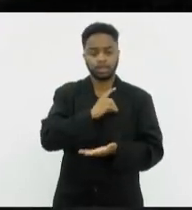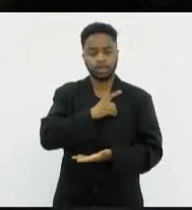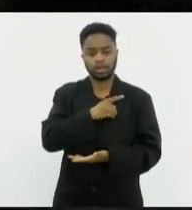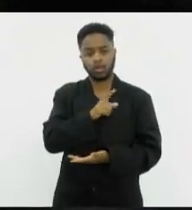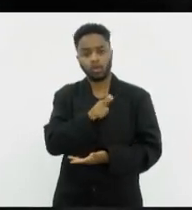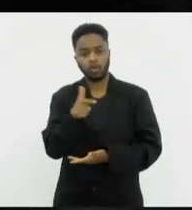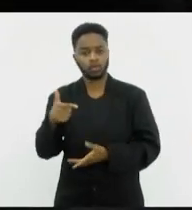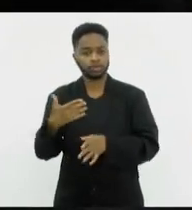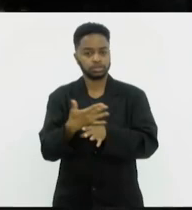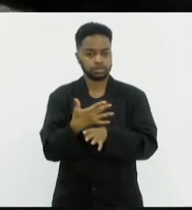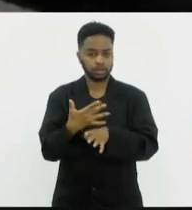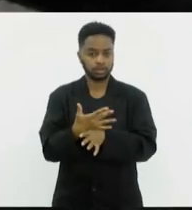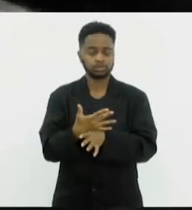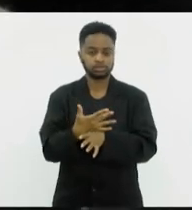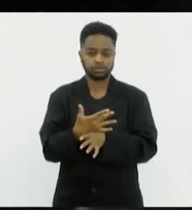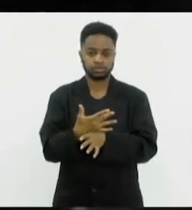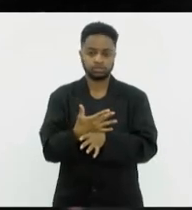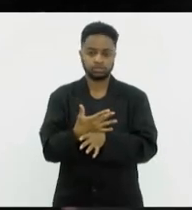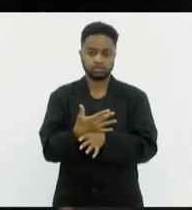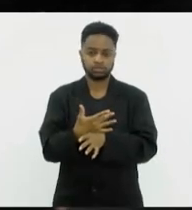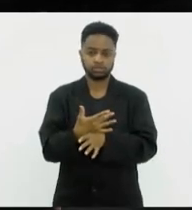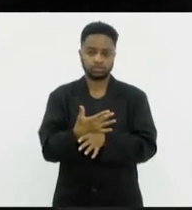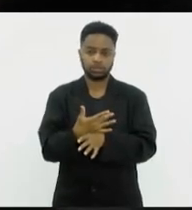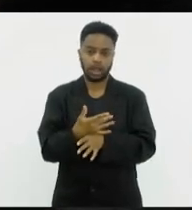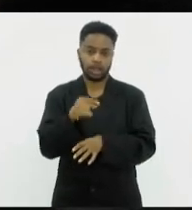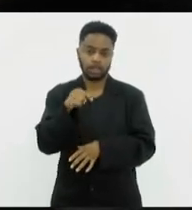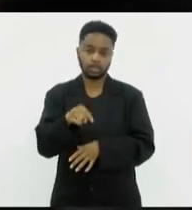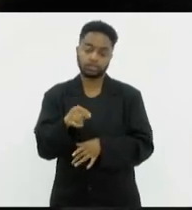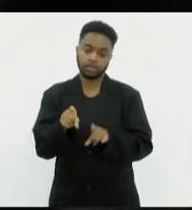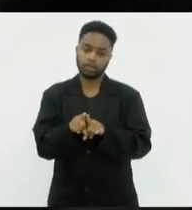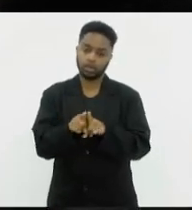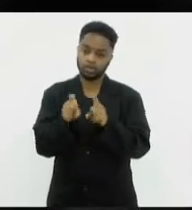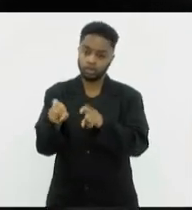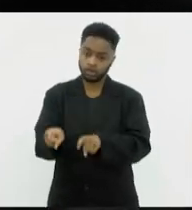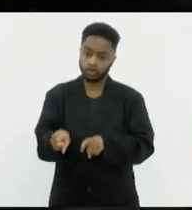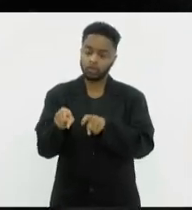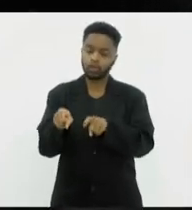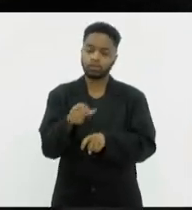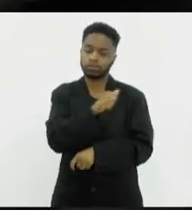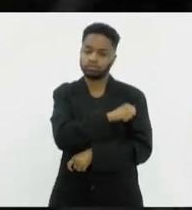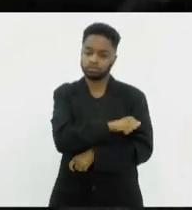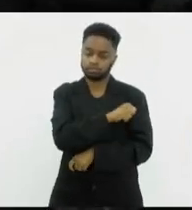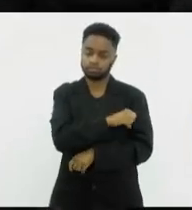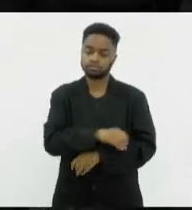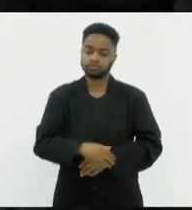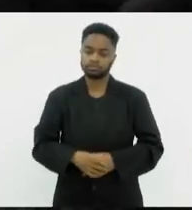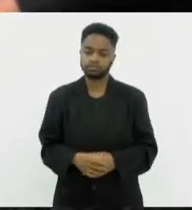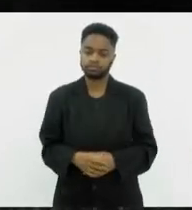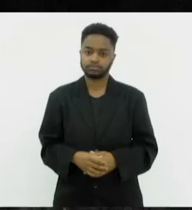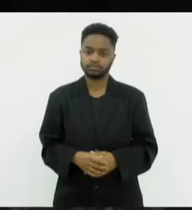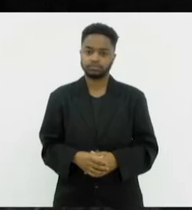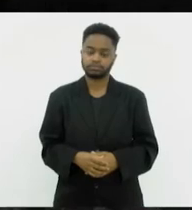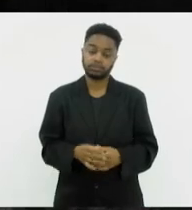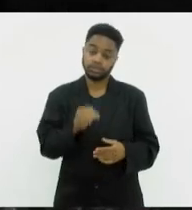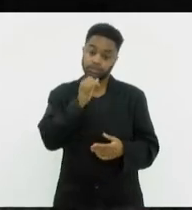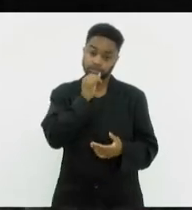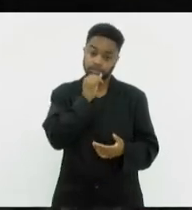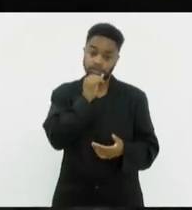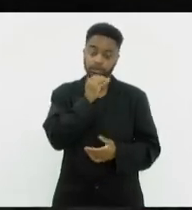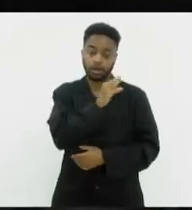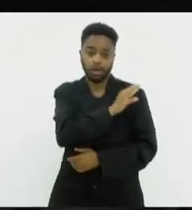nosso estado, em outros municípios do interior do estado, né? A exemplo de Campos